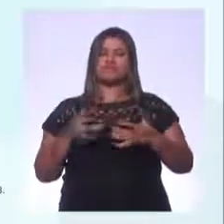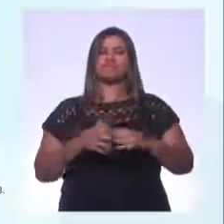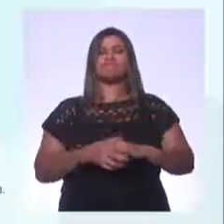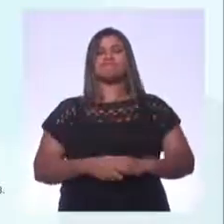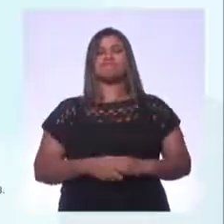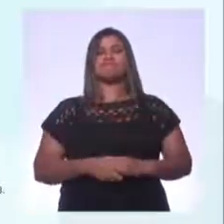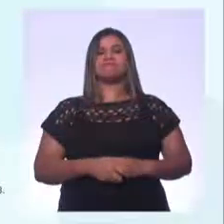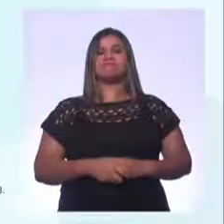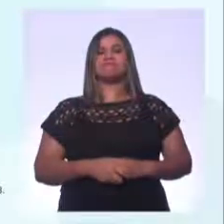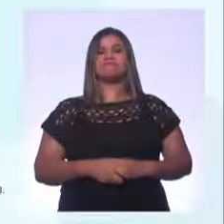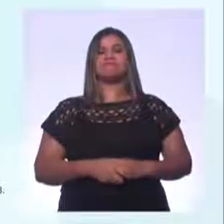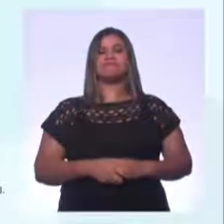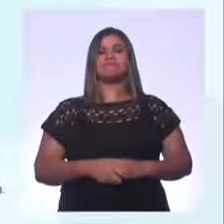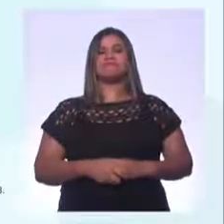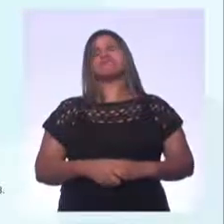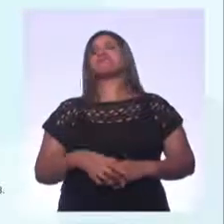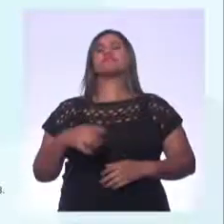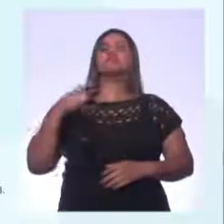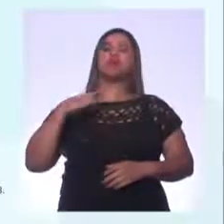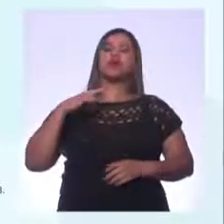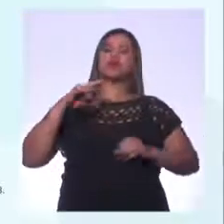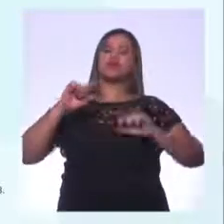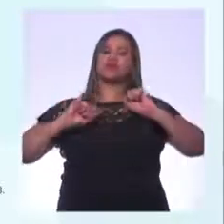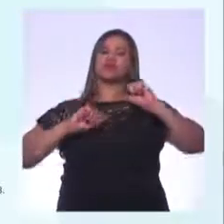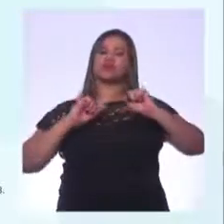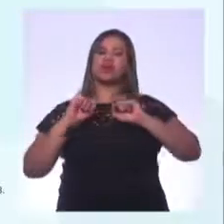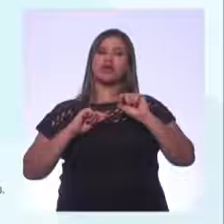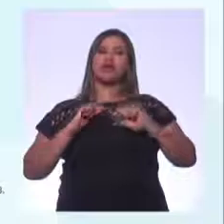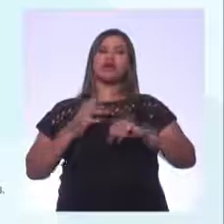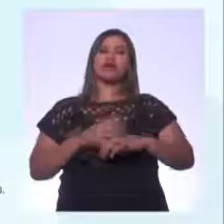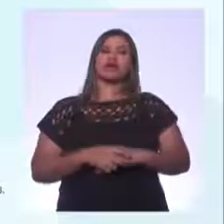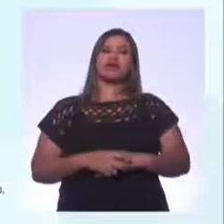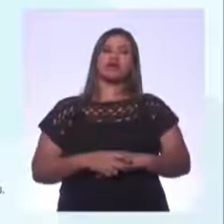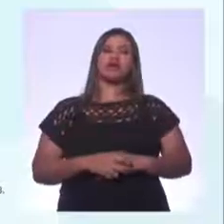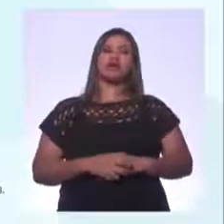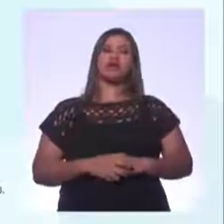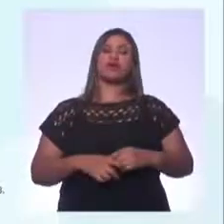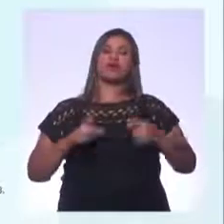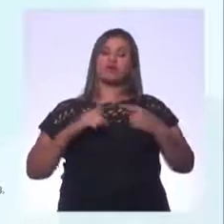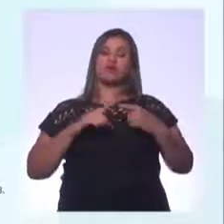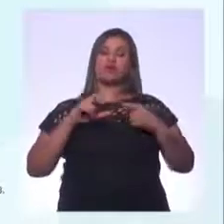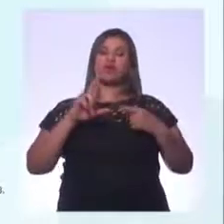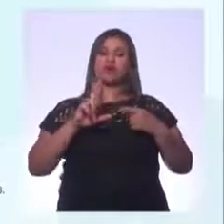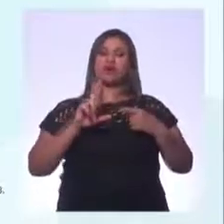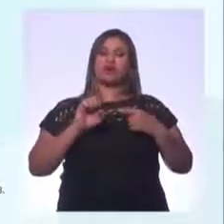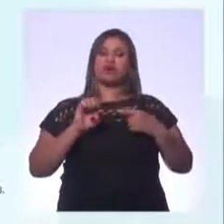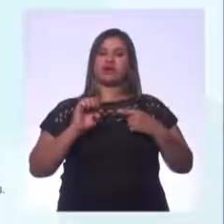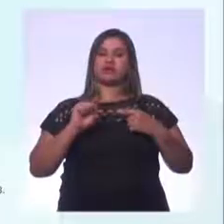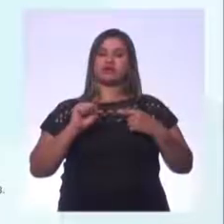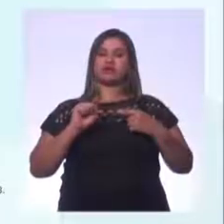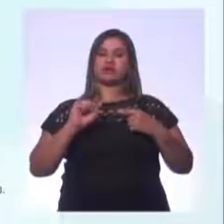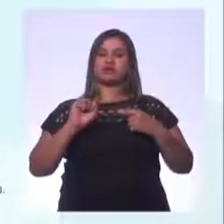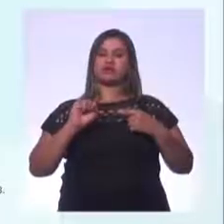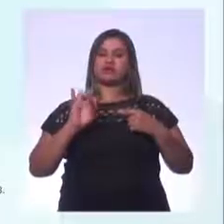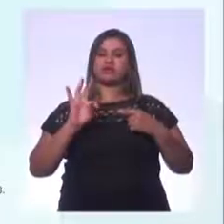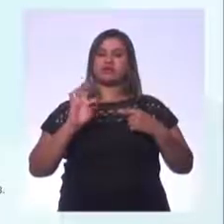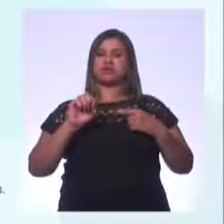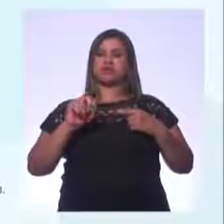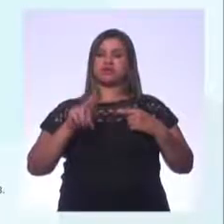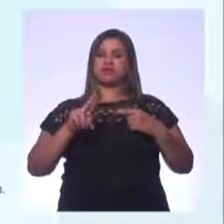simples. Então, nós temos novamente esse componente que é o resistor, ele tem a capacidade de 100